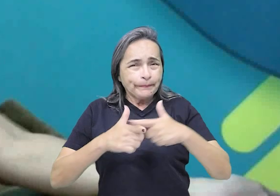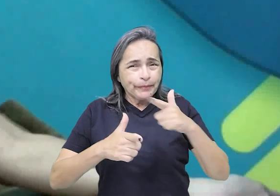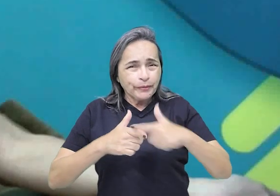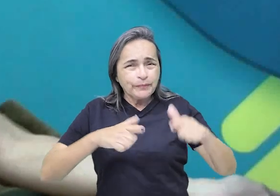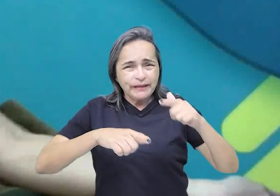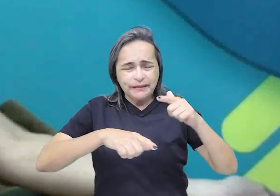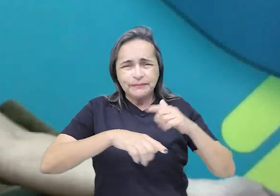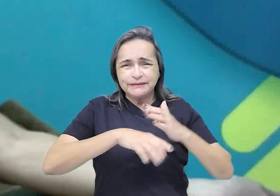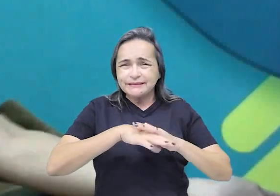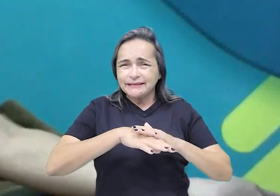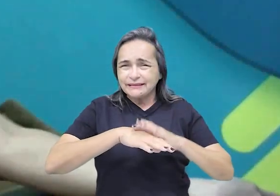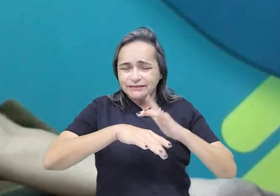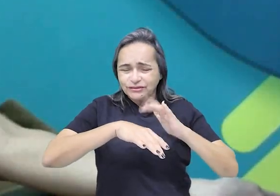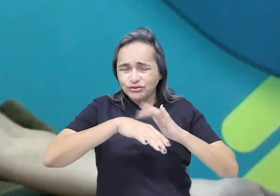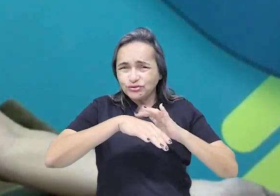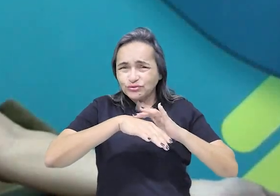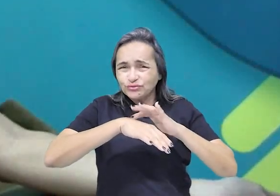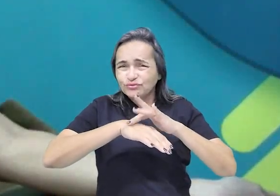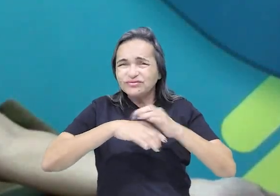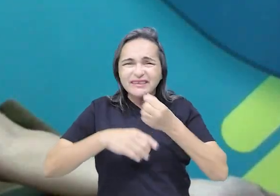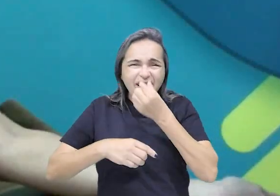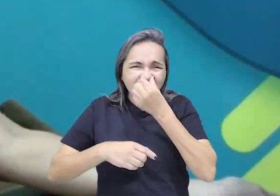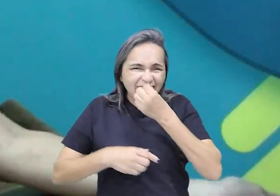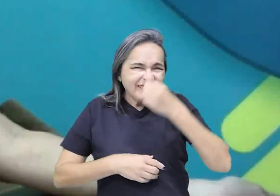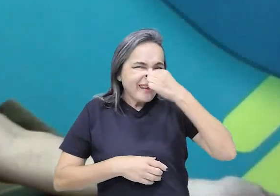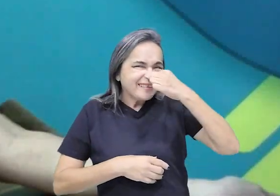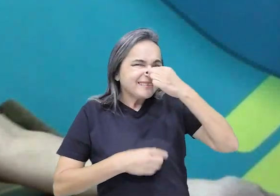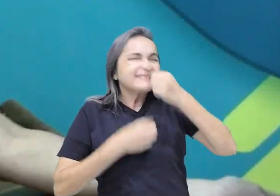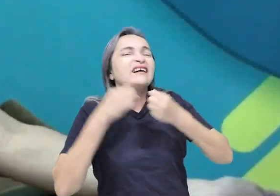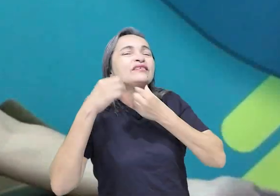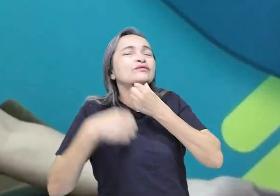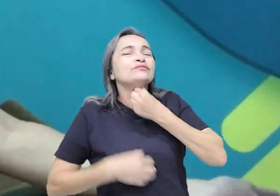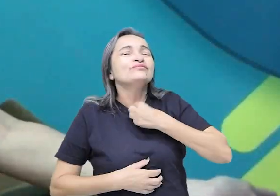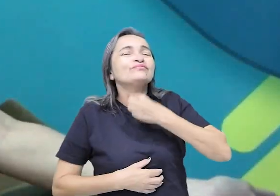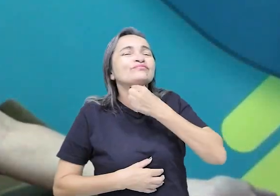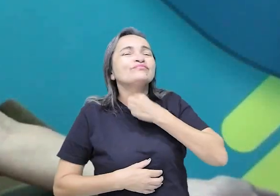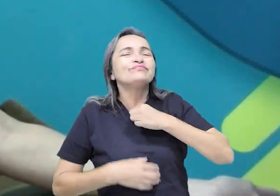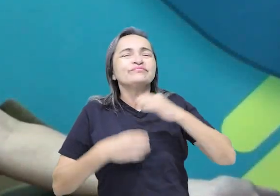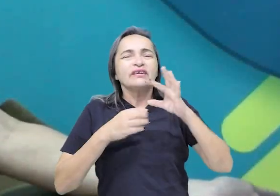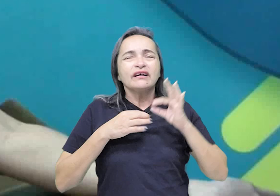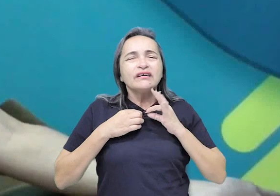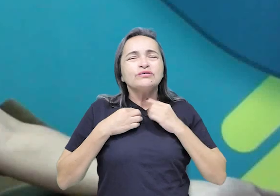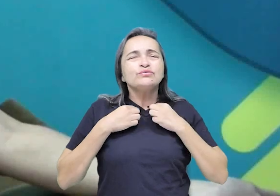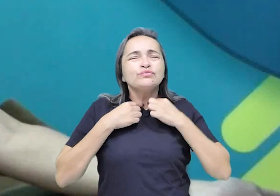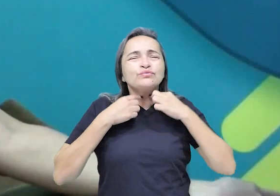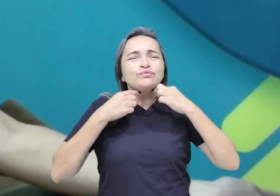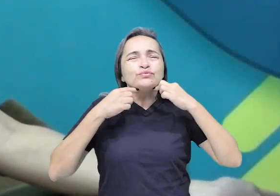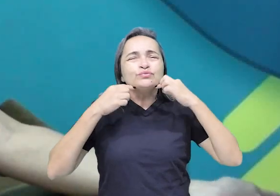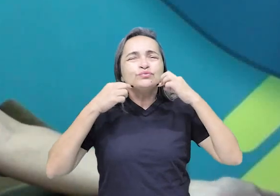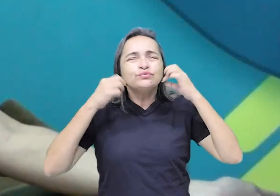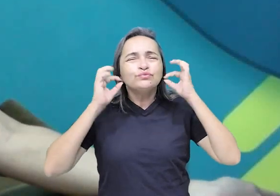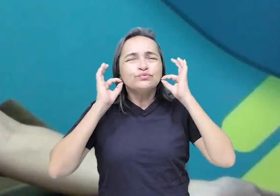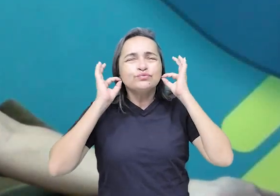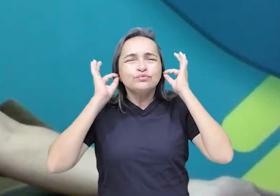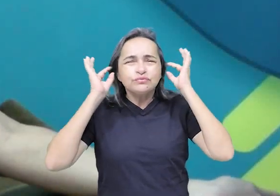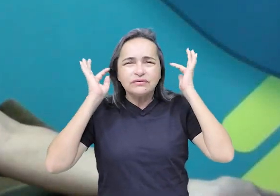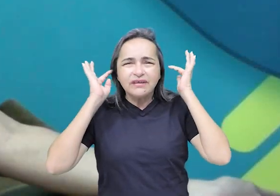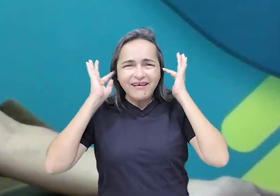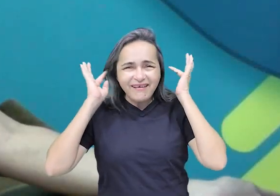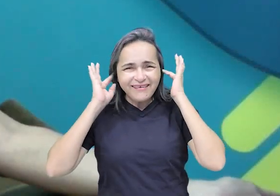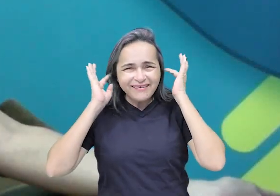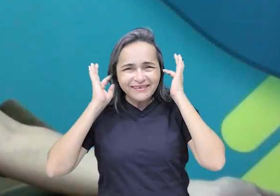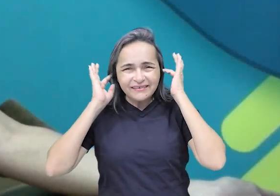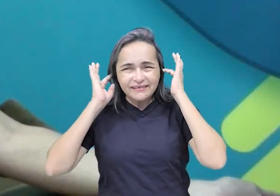problemas laríngeos, tem problemas faríngeos que sobem pela tuba auditiva e chegam